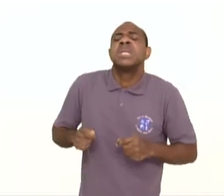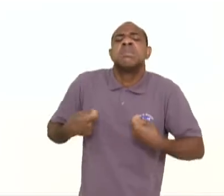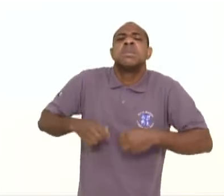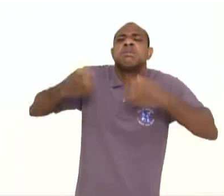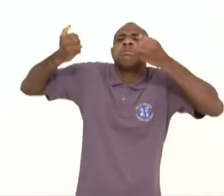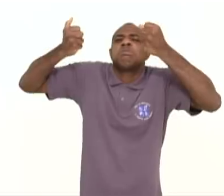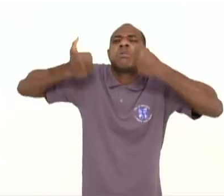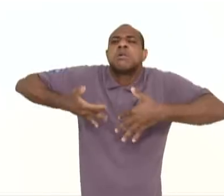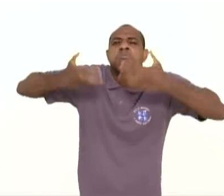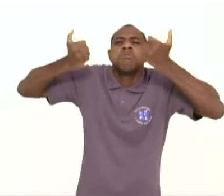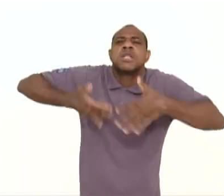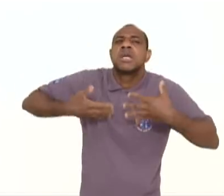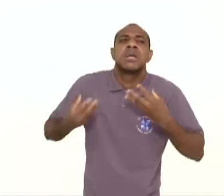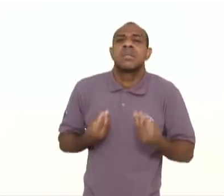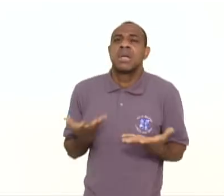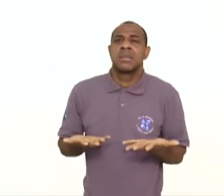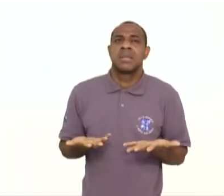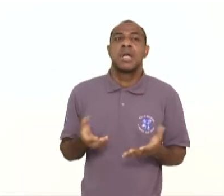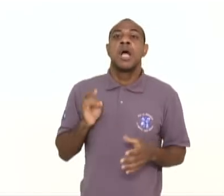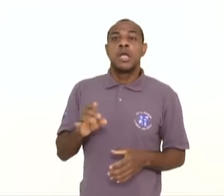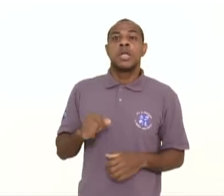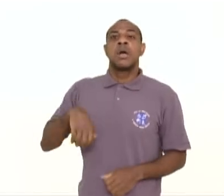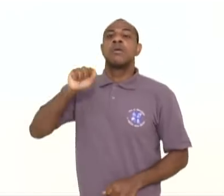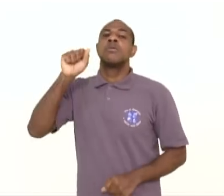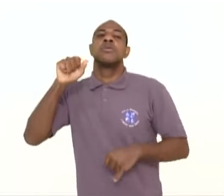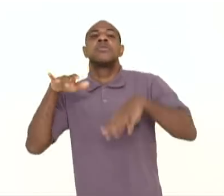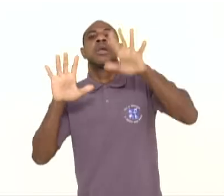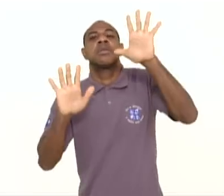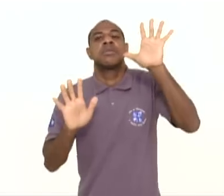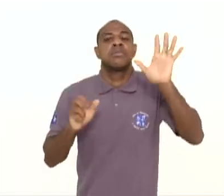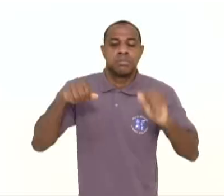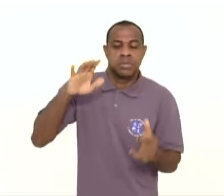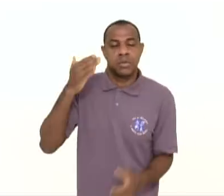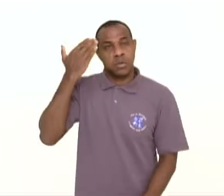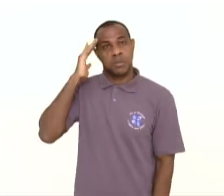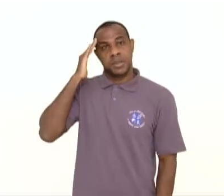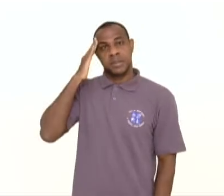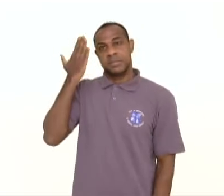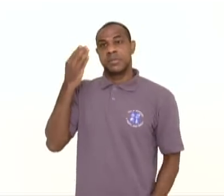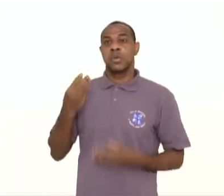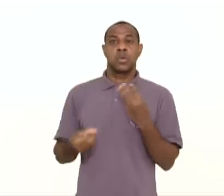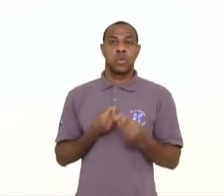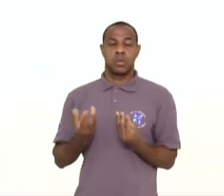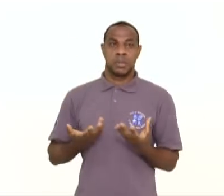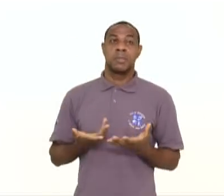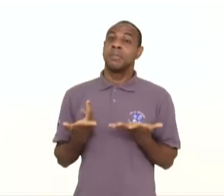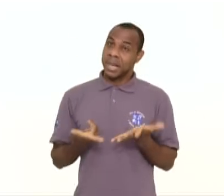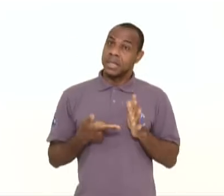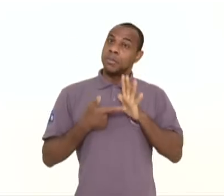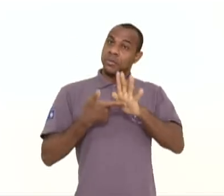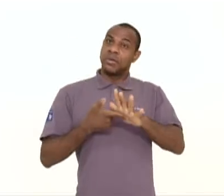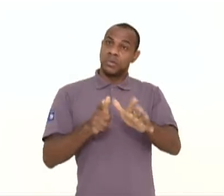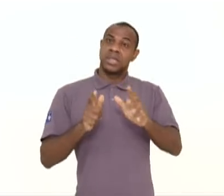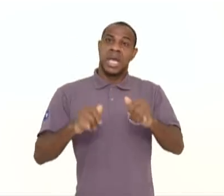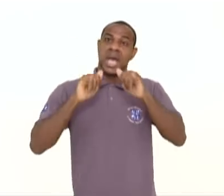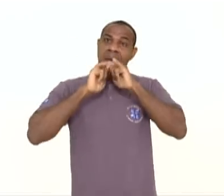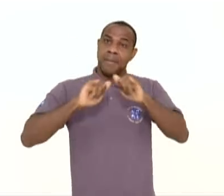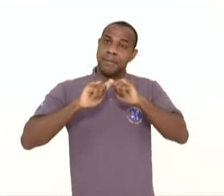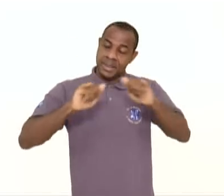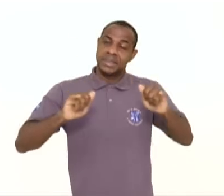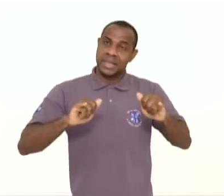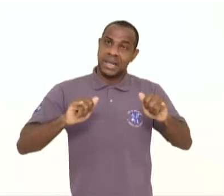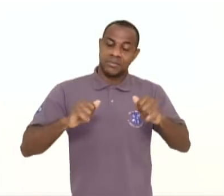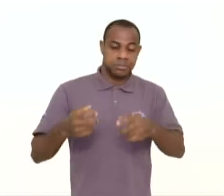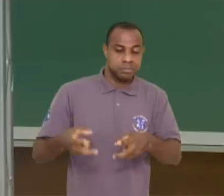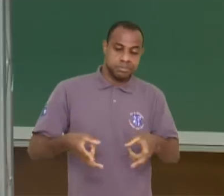ao público com os gestos ou não de ser compreendido de forma literal, mas buscando expressar-se de forma mais intuitiva e